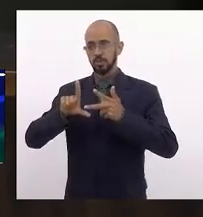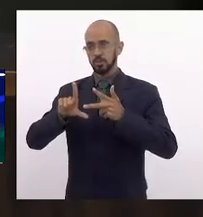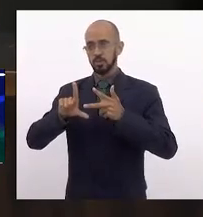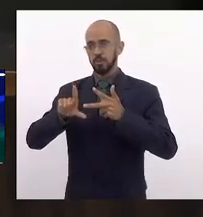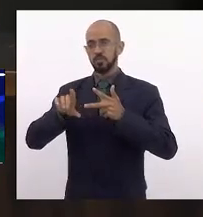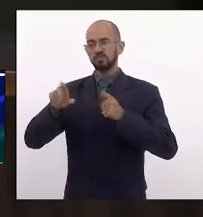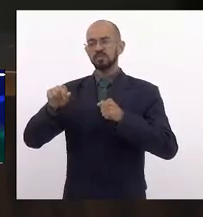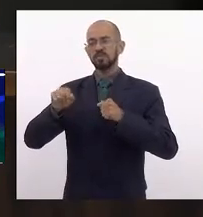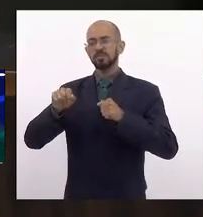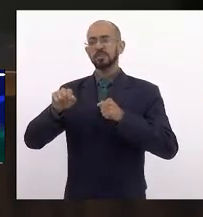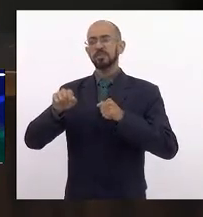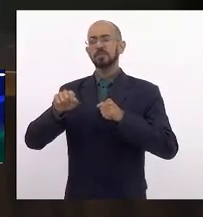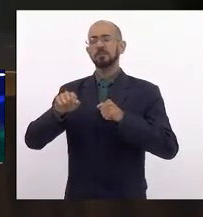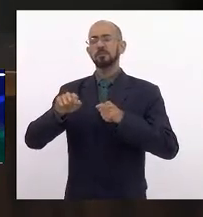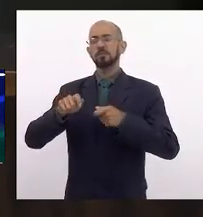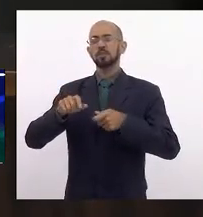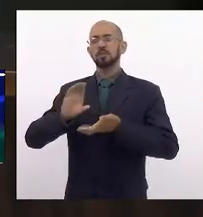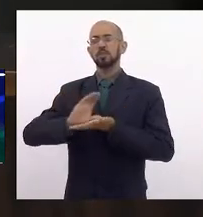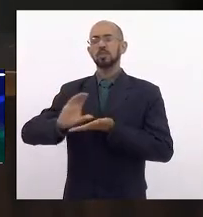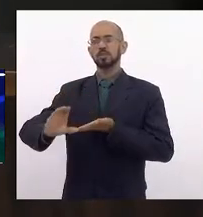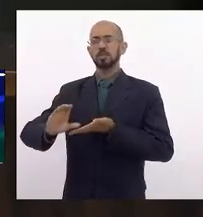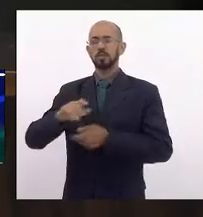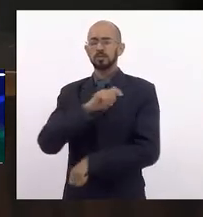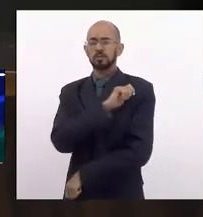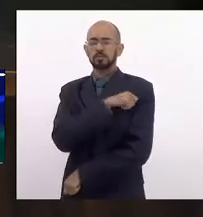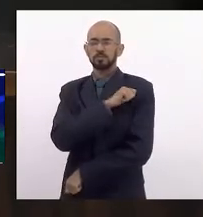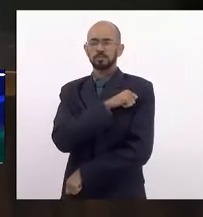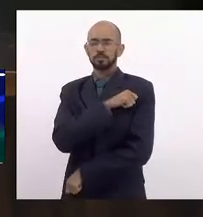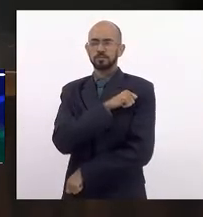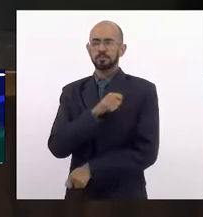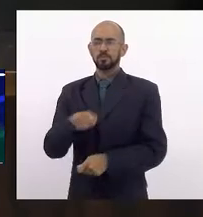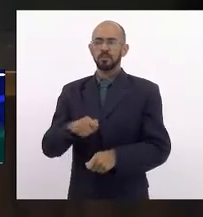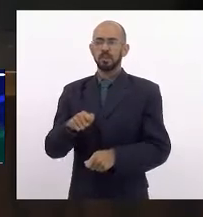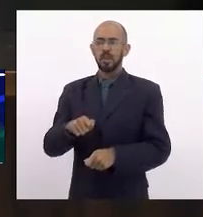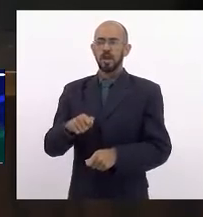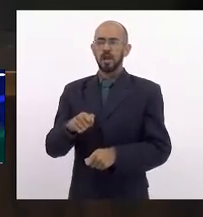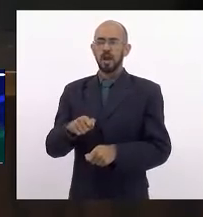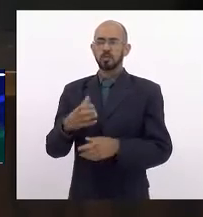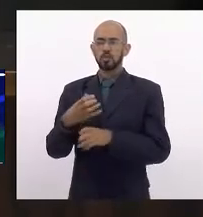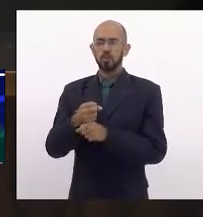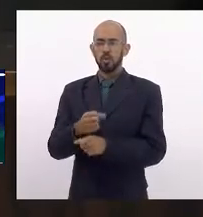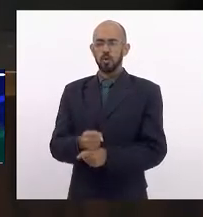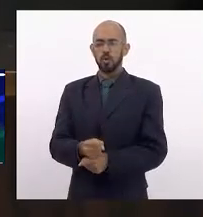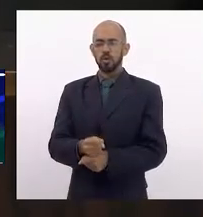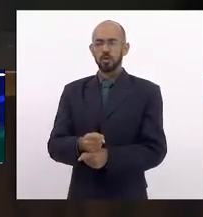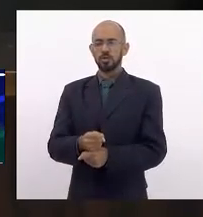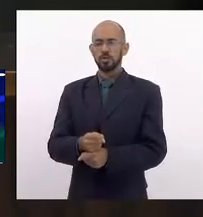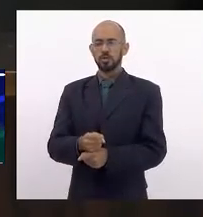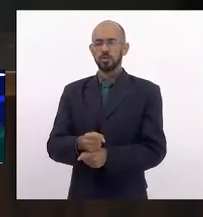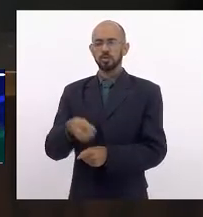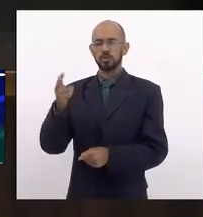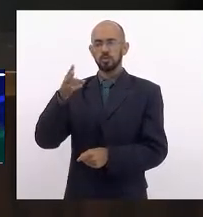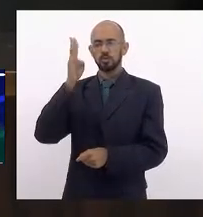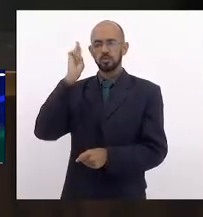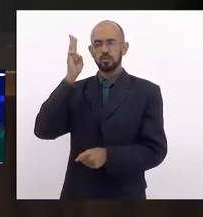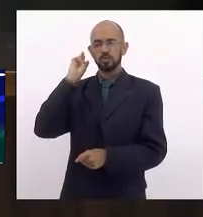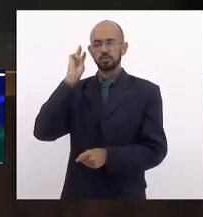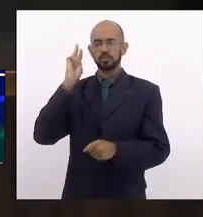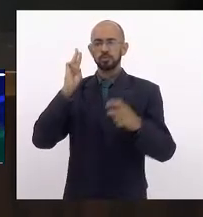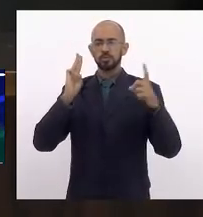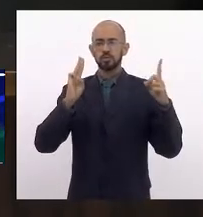Finanças fiscalização financeira e controle e ficam aprovadas as contas de gestão de seletivo seu governo do estado Rio de Janeiro Nilson Jose vitusso